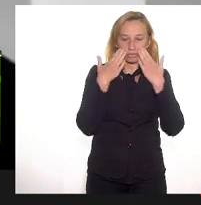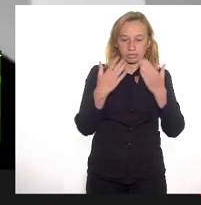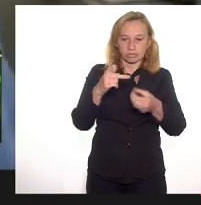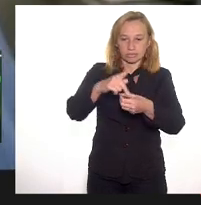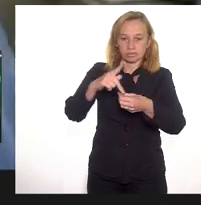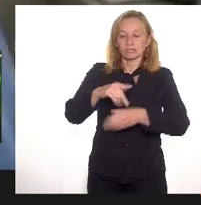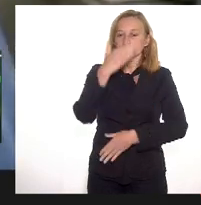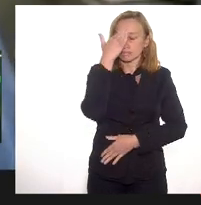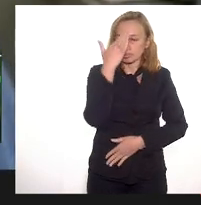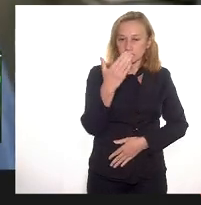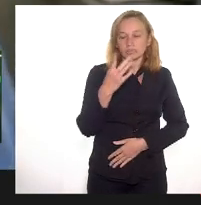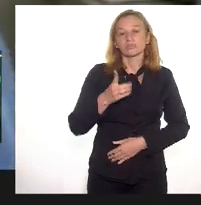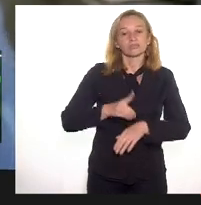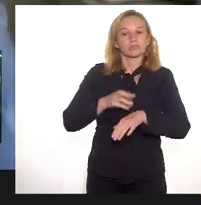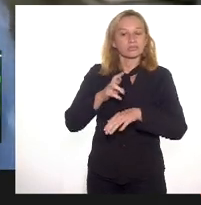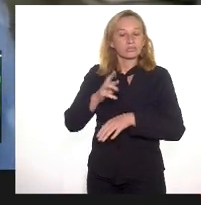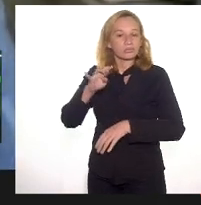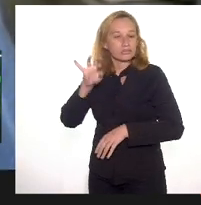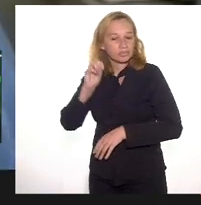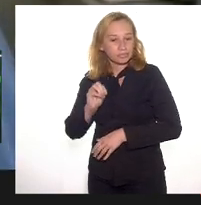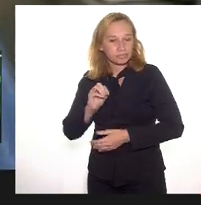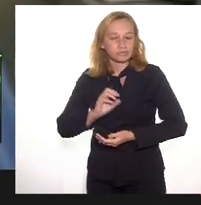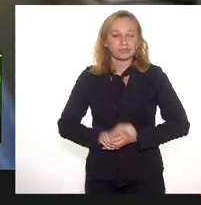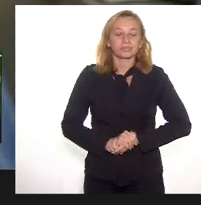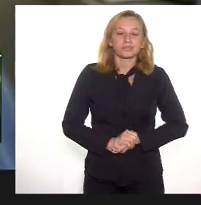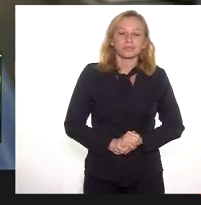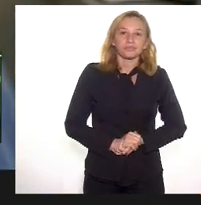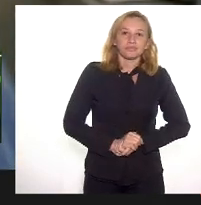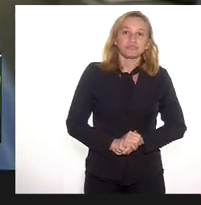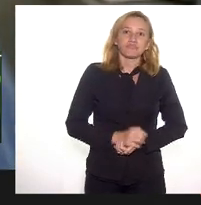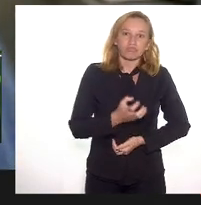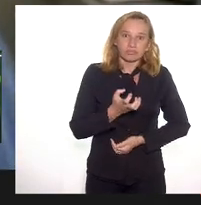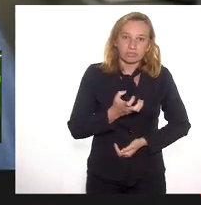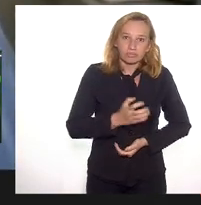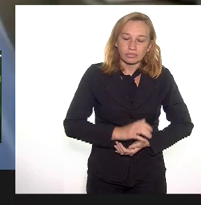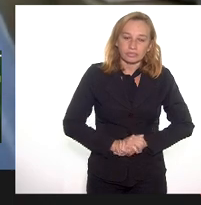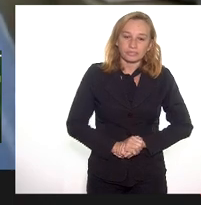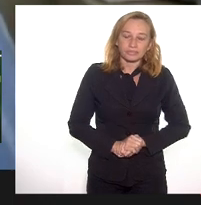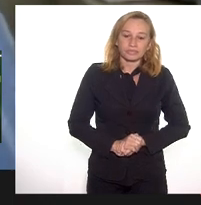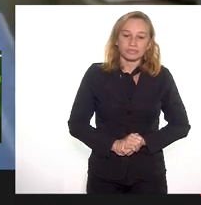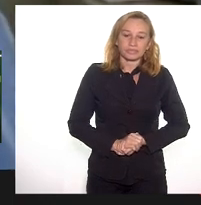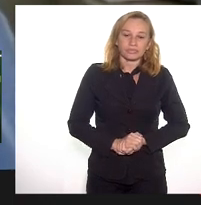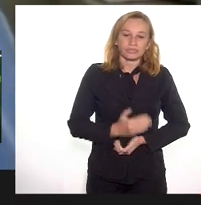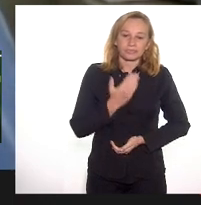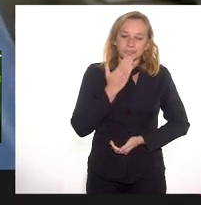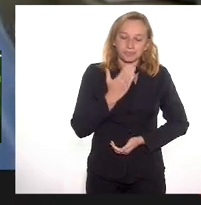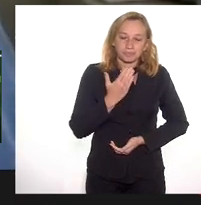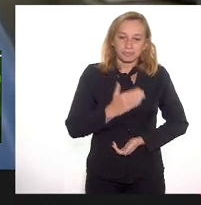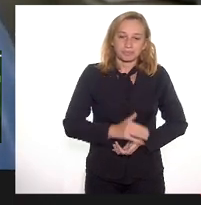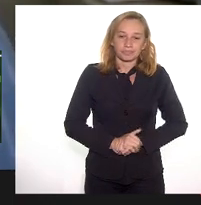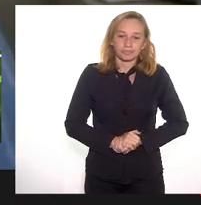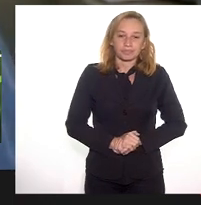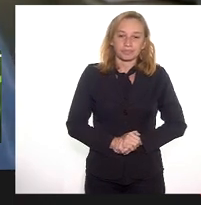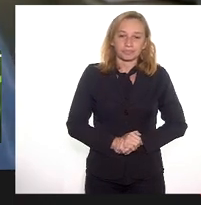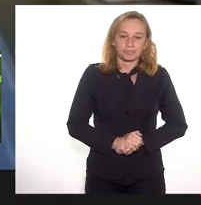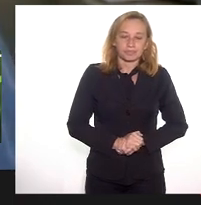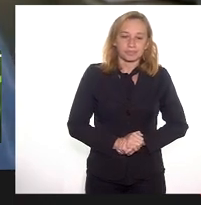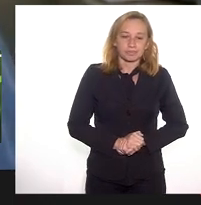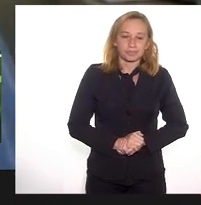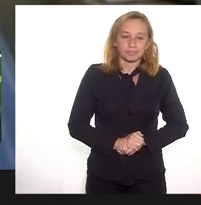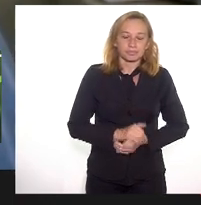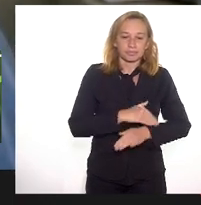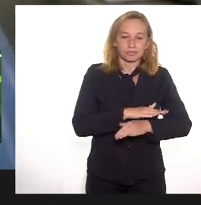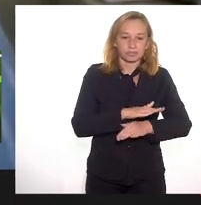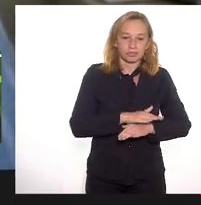Eu agradeço, doutor Roberto Ardengue. Eu queria solicitar às senhoras